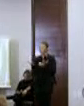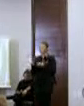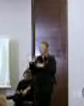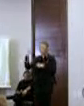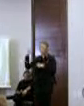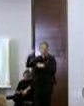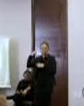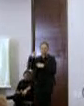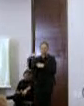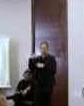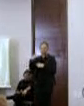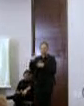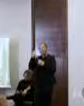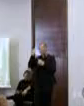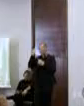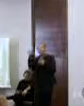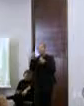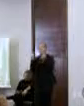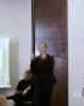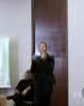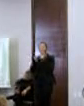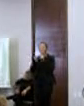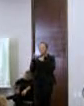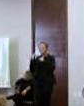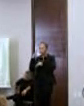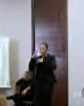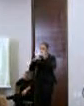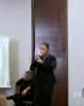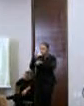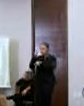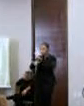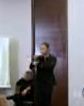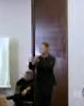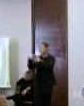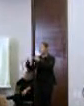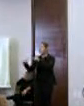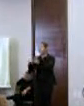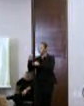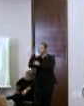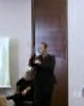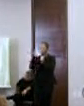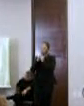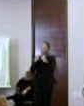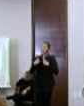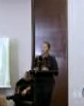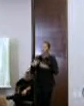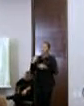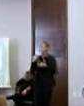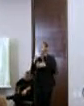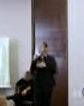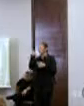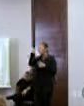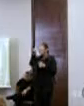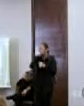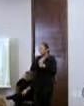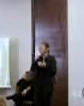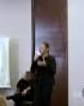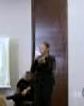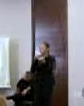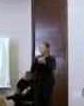Ana Lúcia falou, essa ideia da gente trabalhar mais a questão da inclusão no mercado de trabalho envolvia para nós dois grandes desafios.